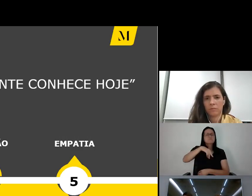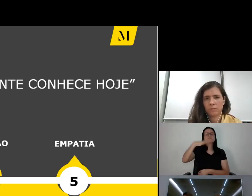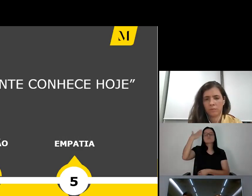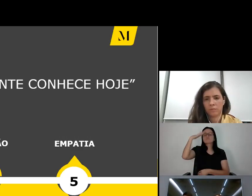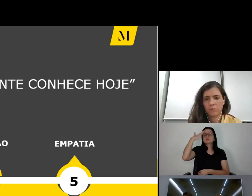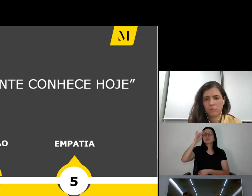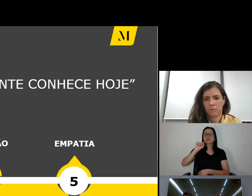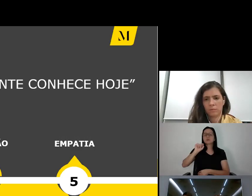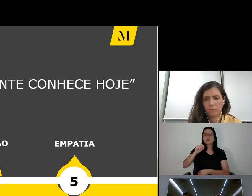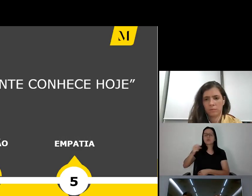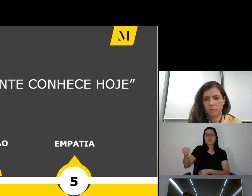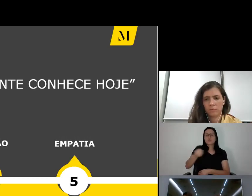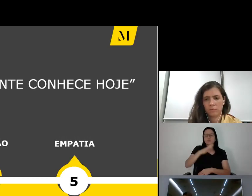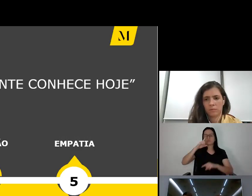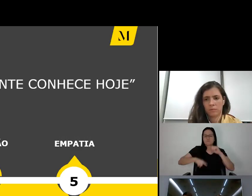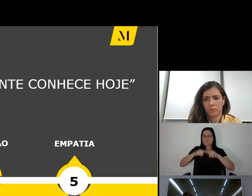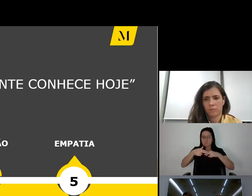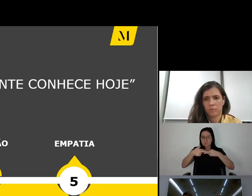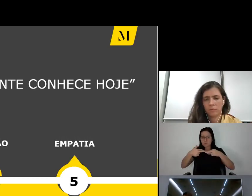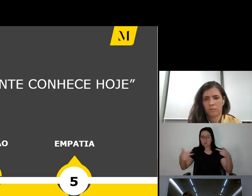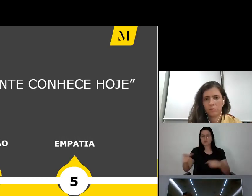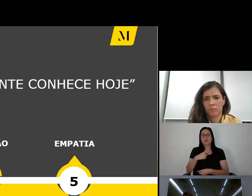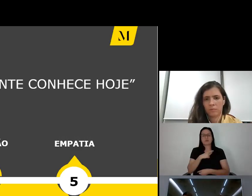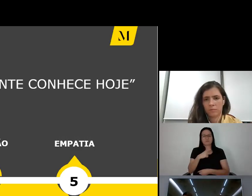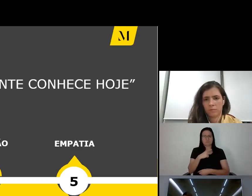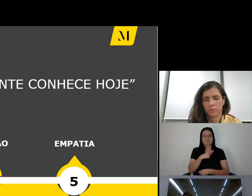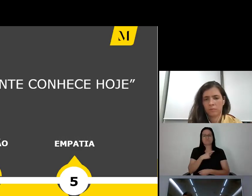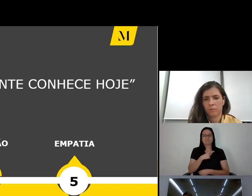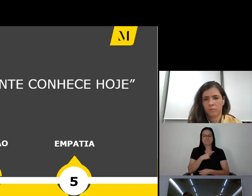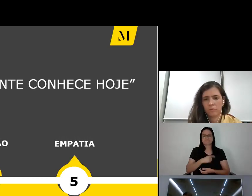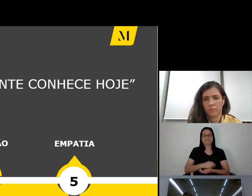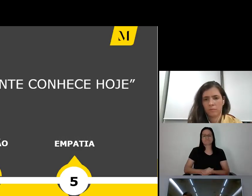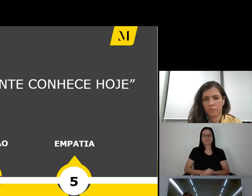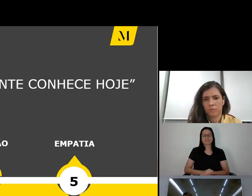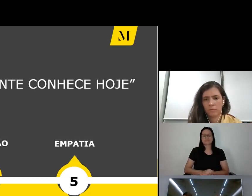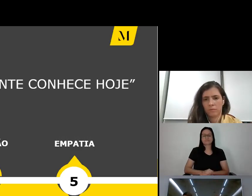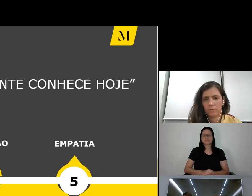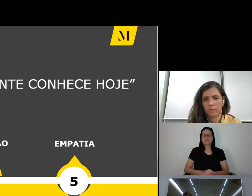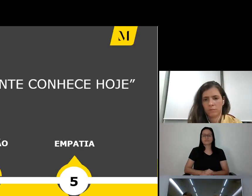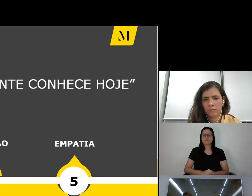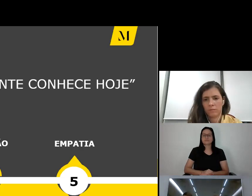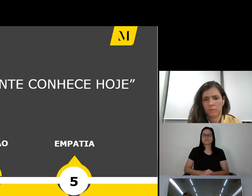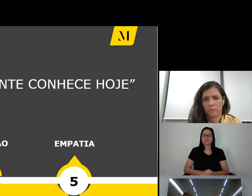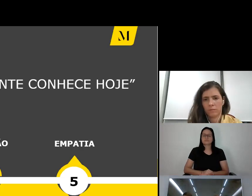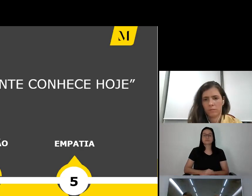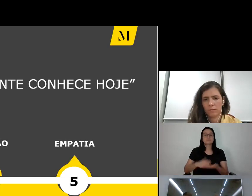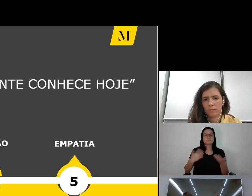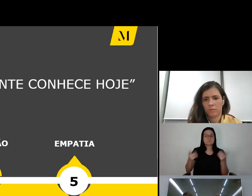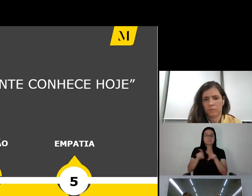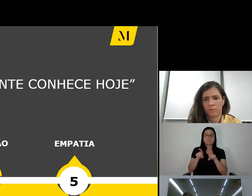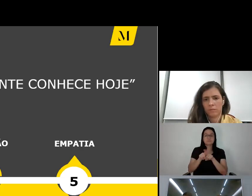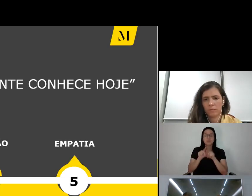verdade, os novos produtos que estão sendo lançados pelas Big Techs. Da mesma forma, não basta um profissional apenas